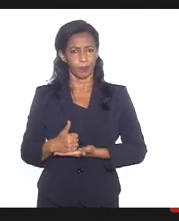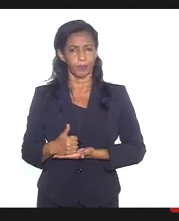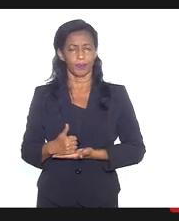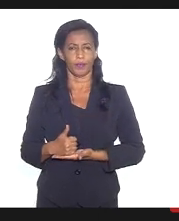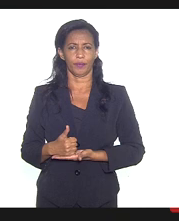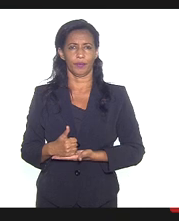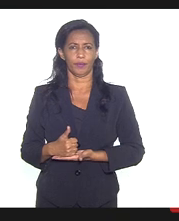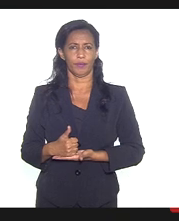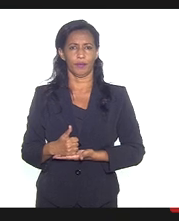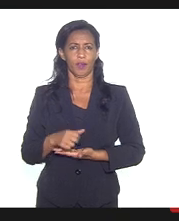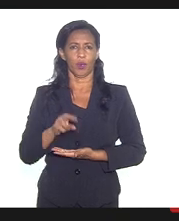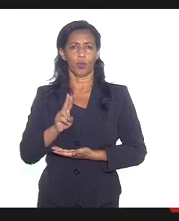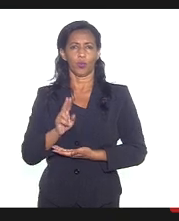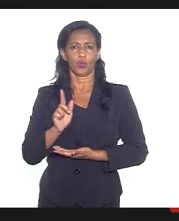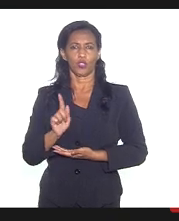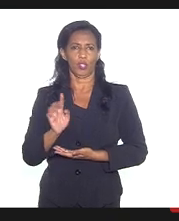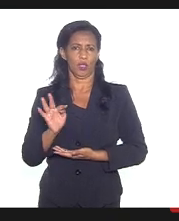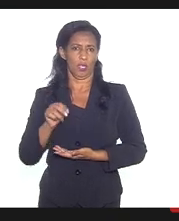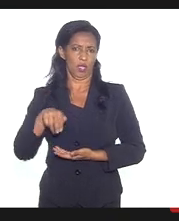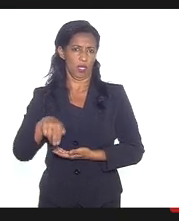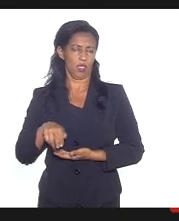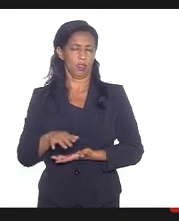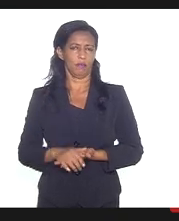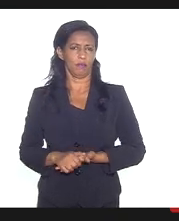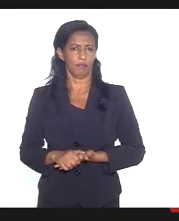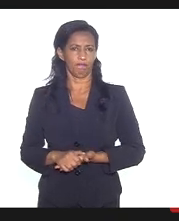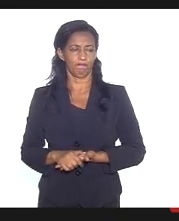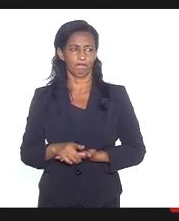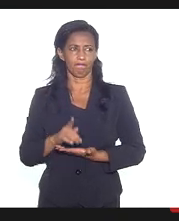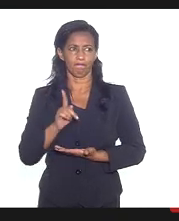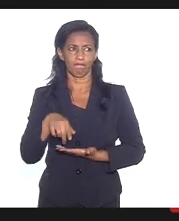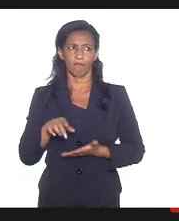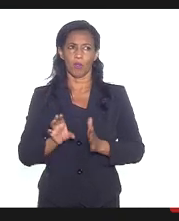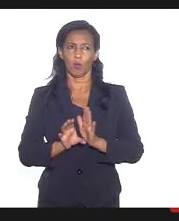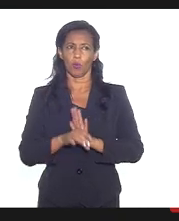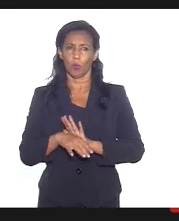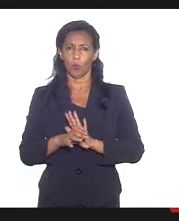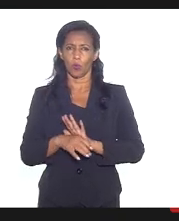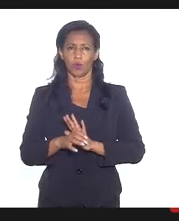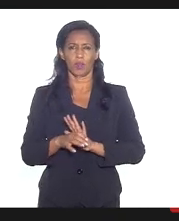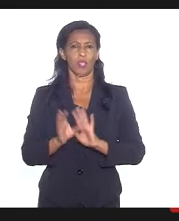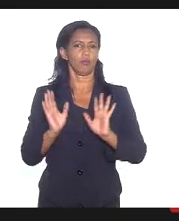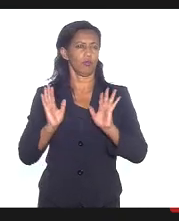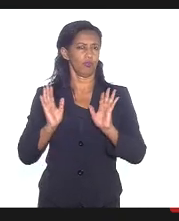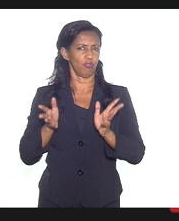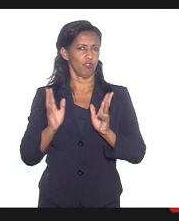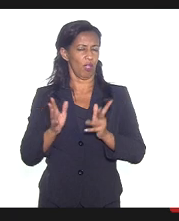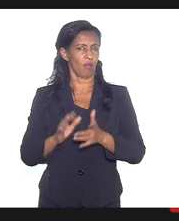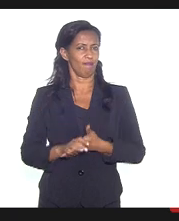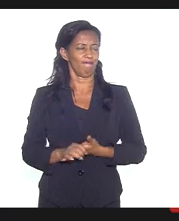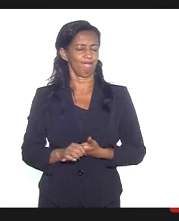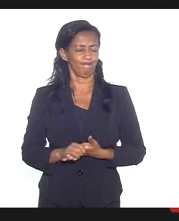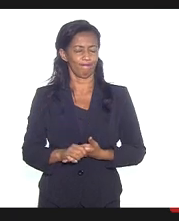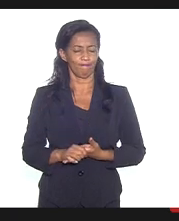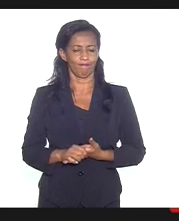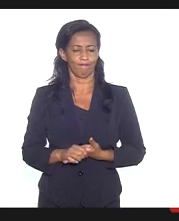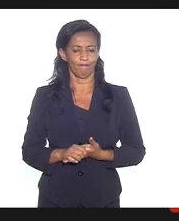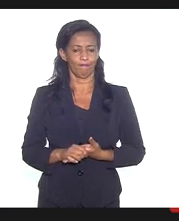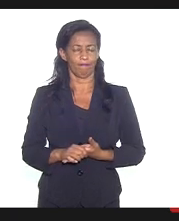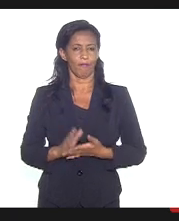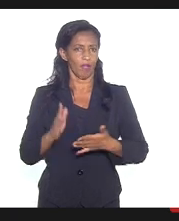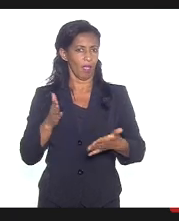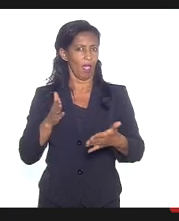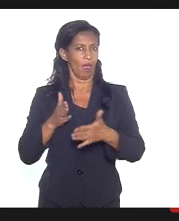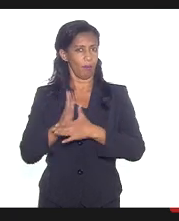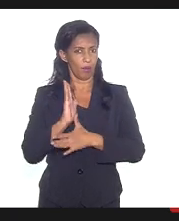na UGPN, né, é um conceito já, como conceito,